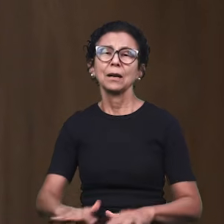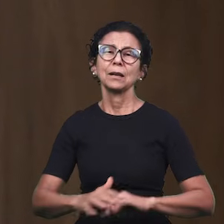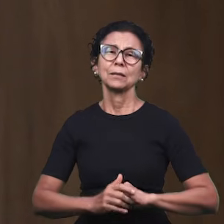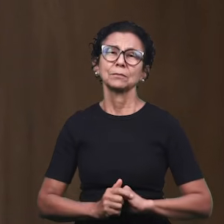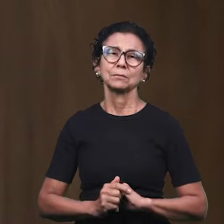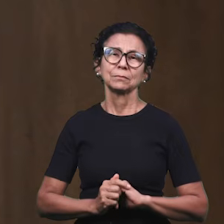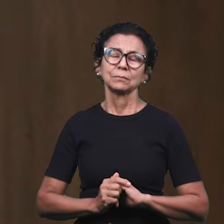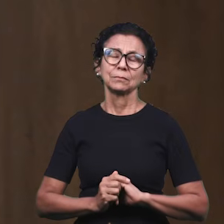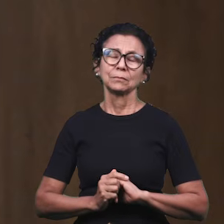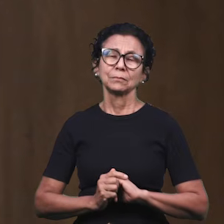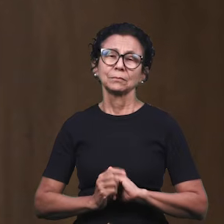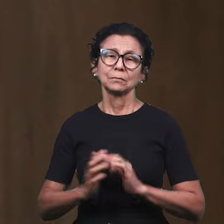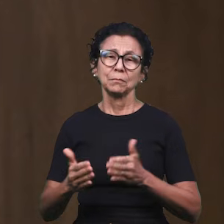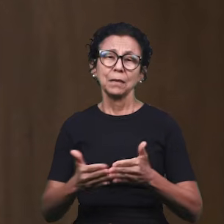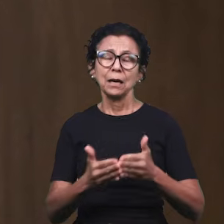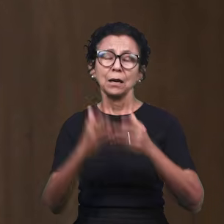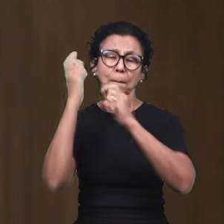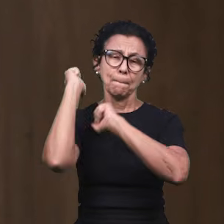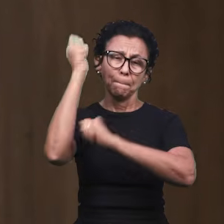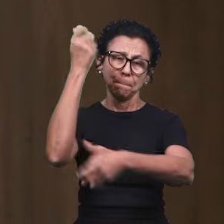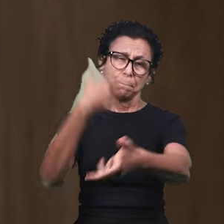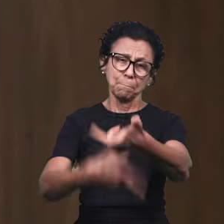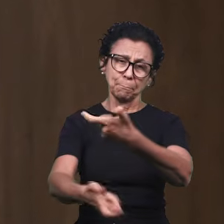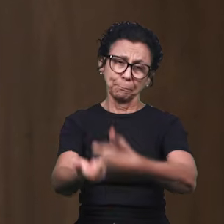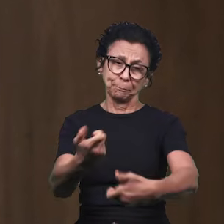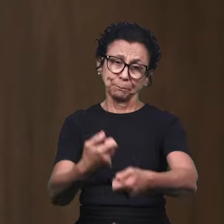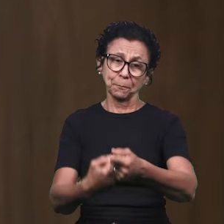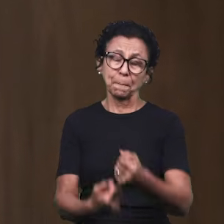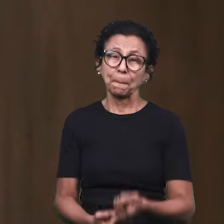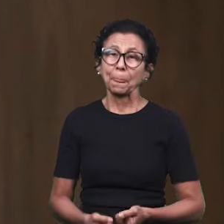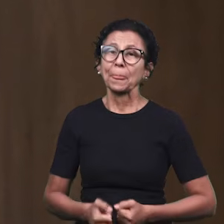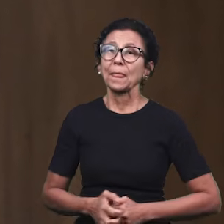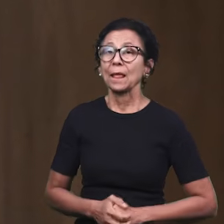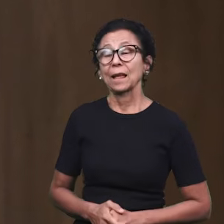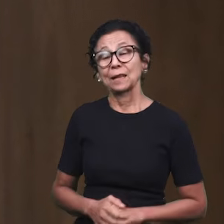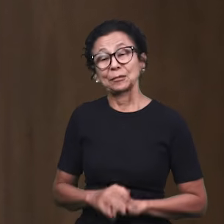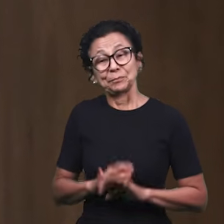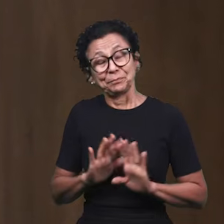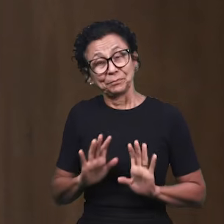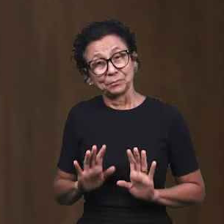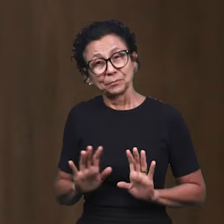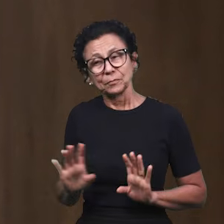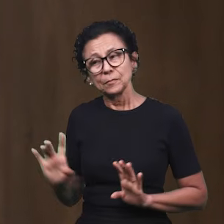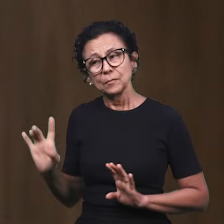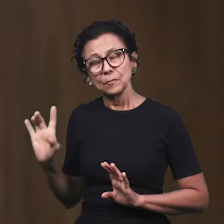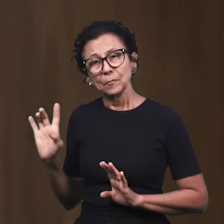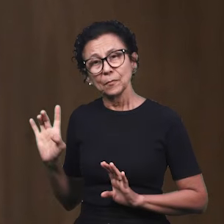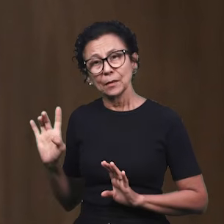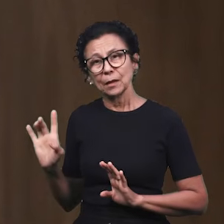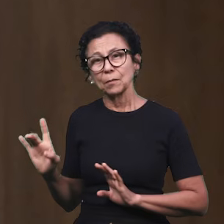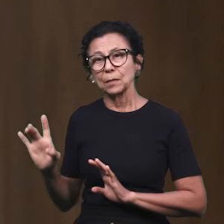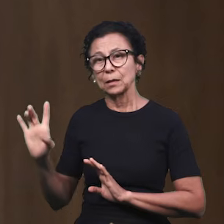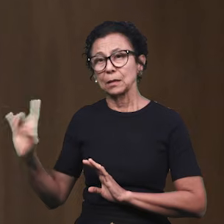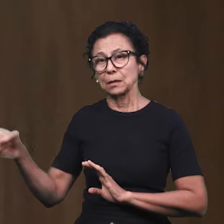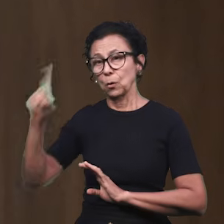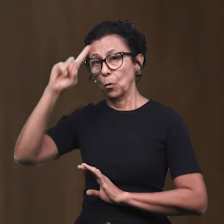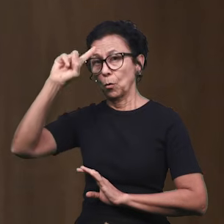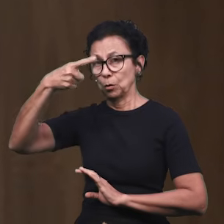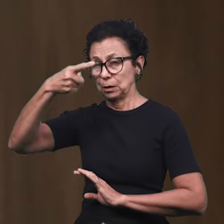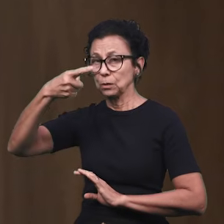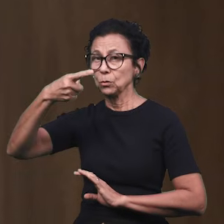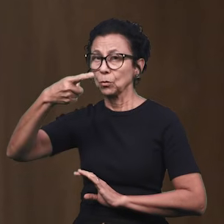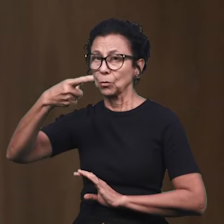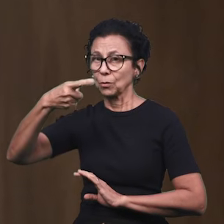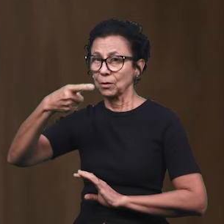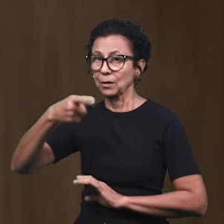diferença? A palavra do Senhor. Só aqui já tem um grande ensinamento. Eu não vou me aprofundar nisso, né? Não é